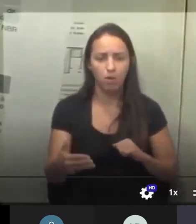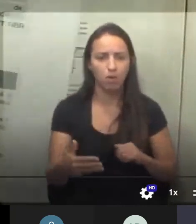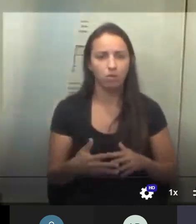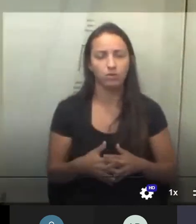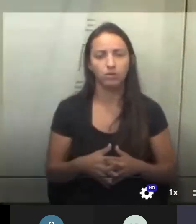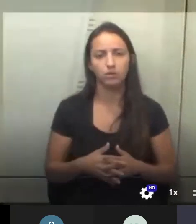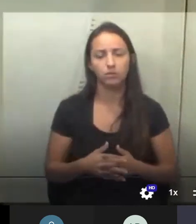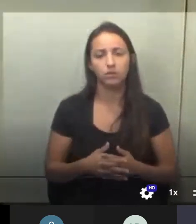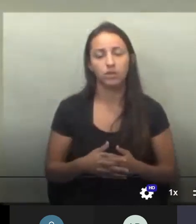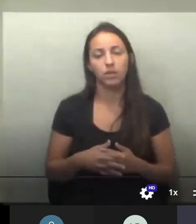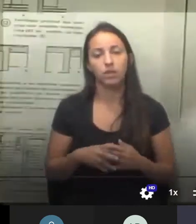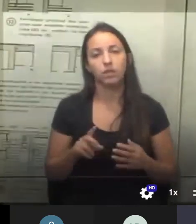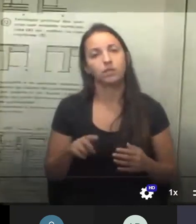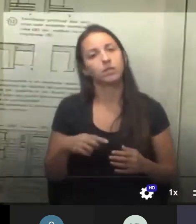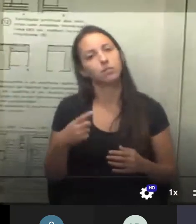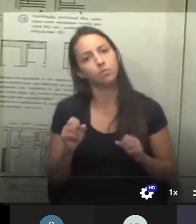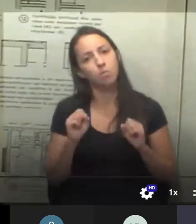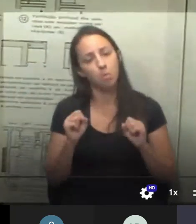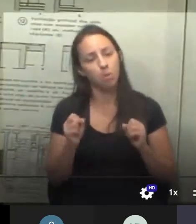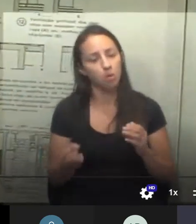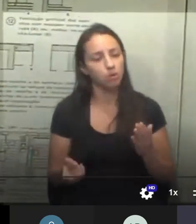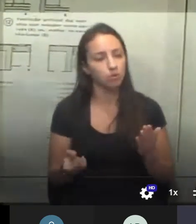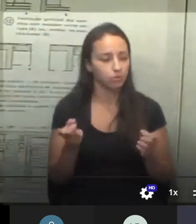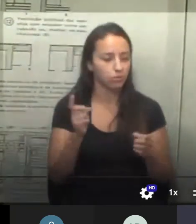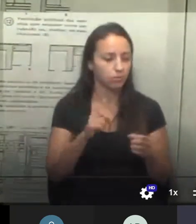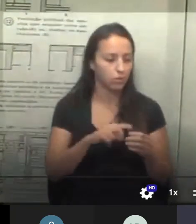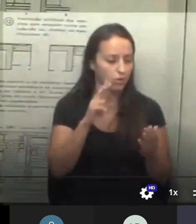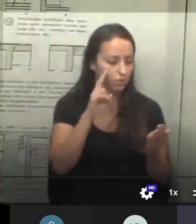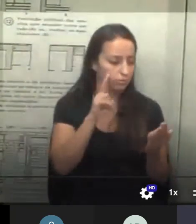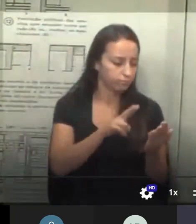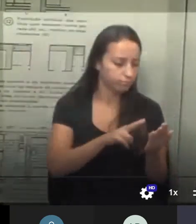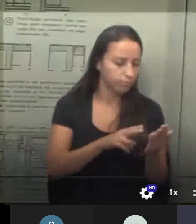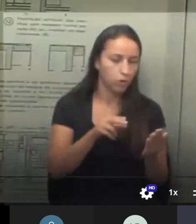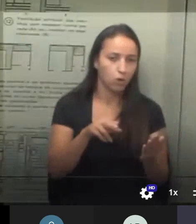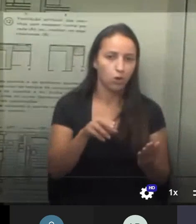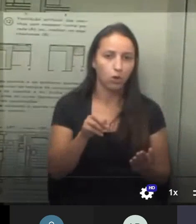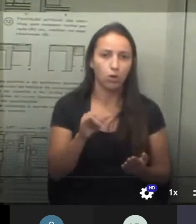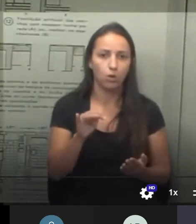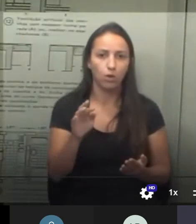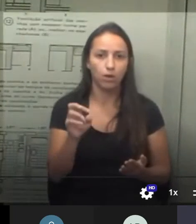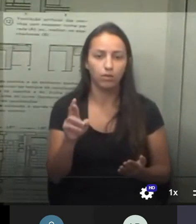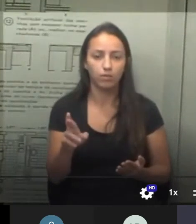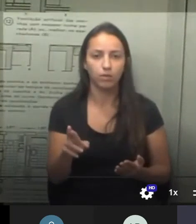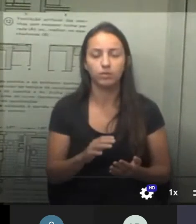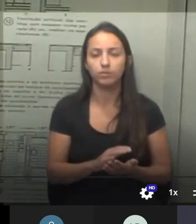assim você vai vendo. Pode voltar a consultar Neuffer, ver os ambientes de